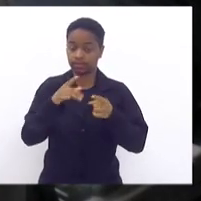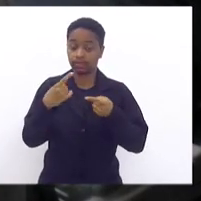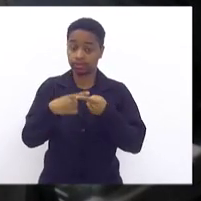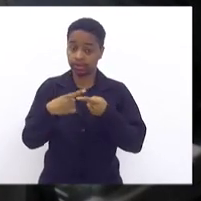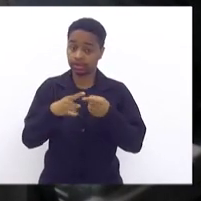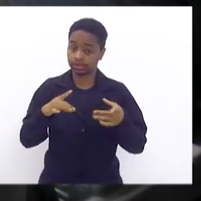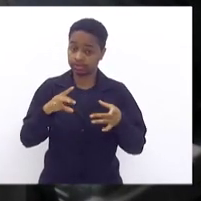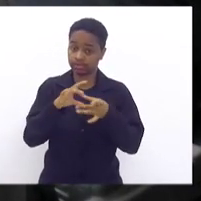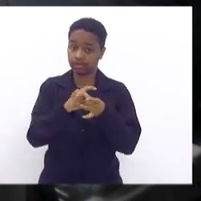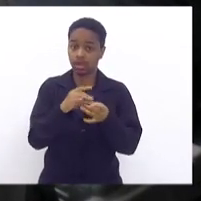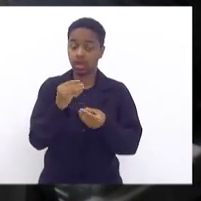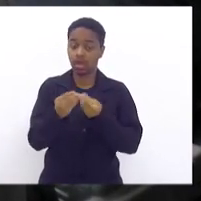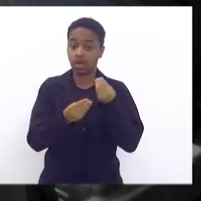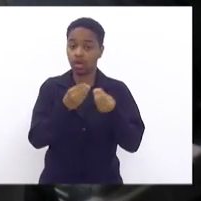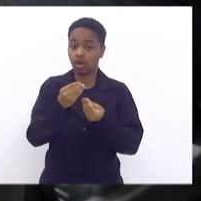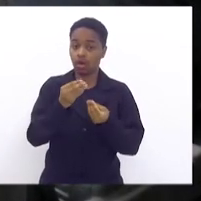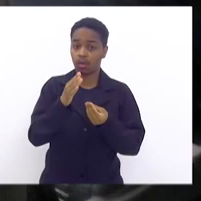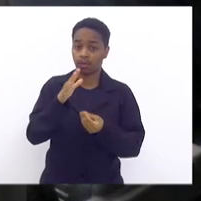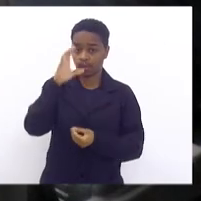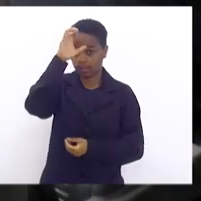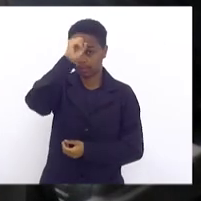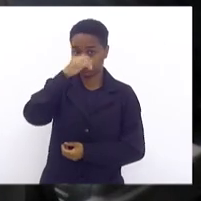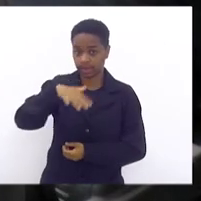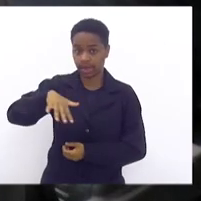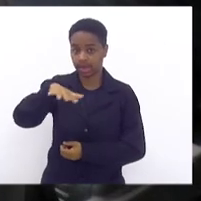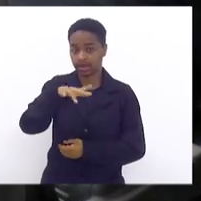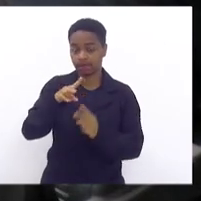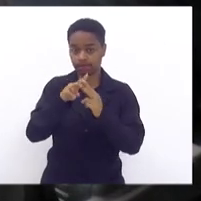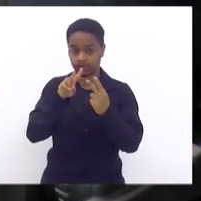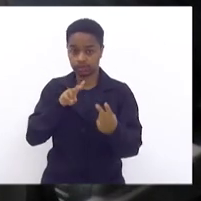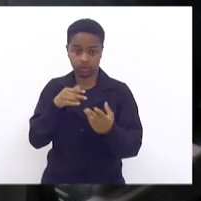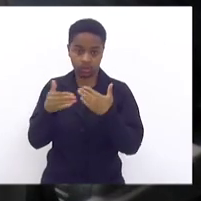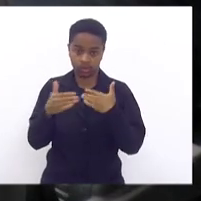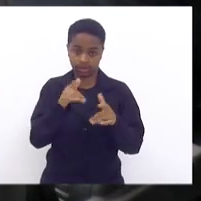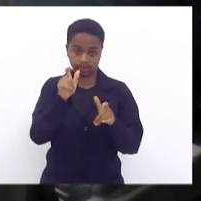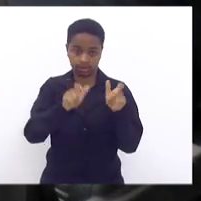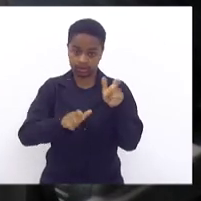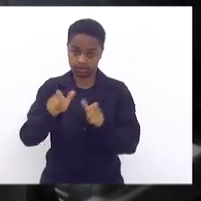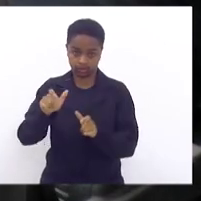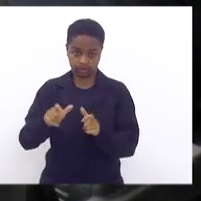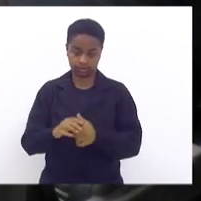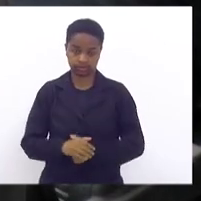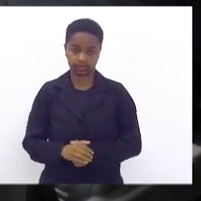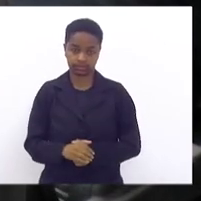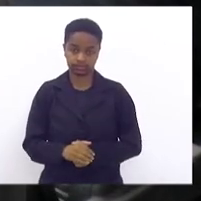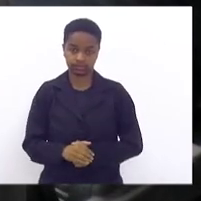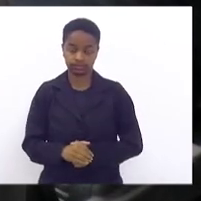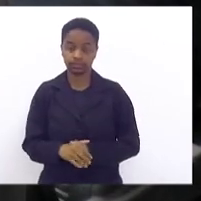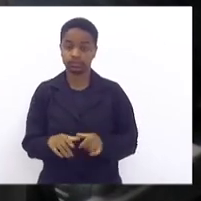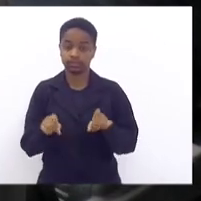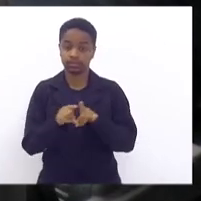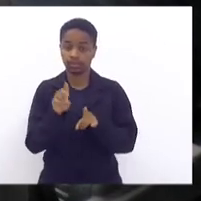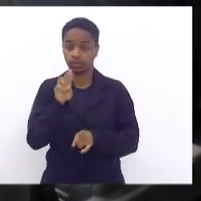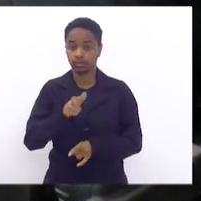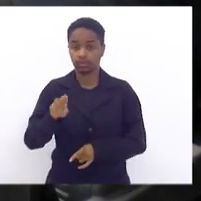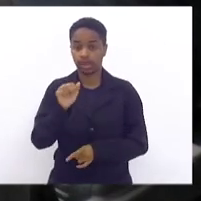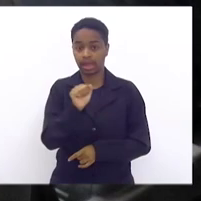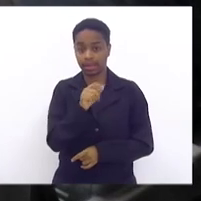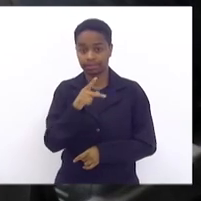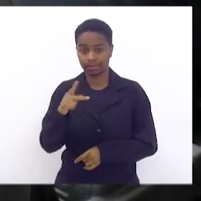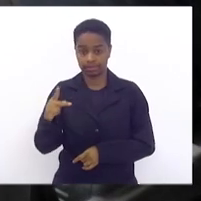alfabetização digital. Isso para todas as pessoas, independente de ser vítima de violência cibernética. Usar aplicativos de